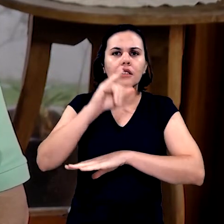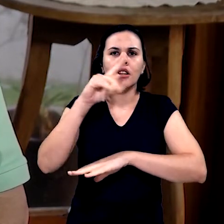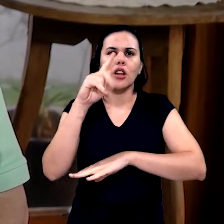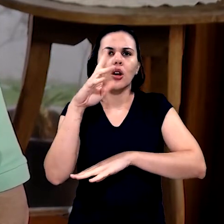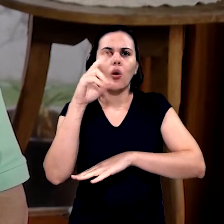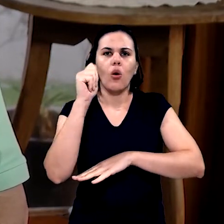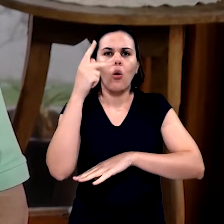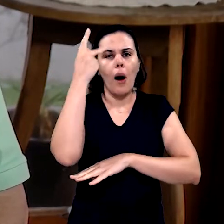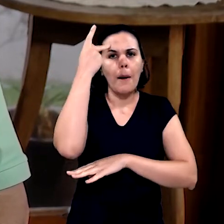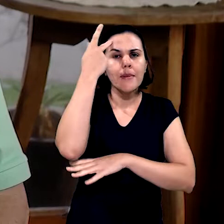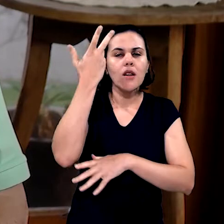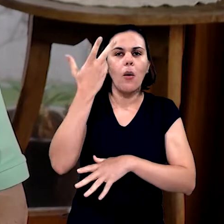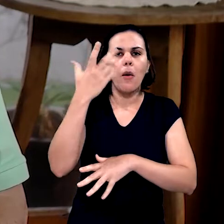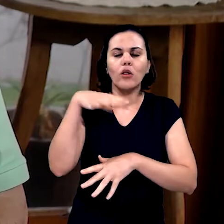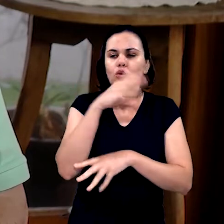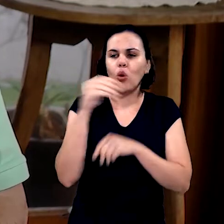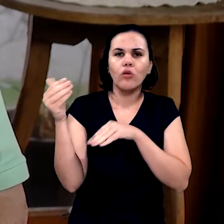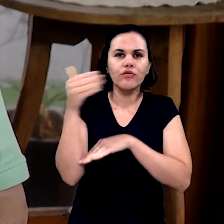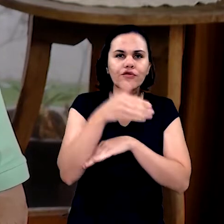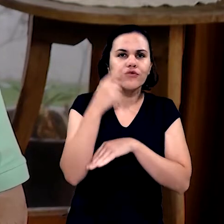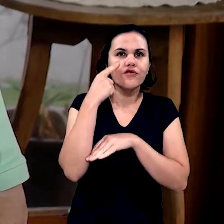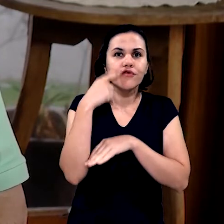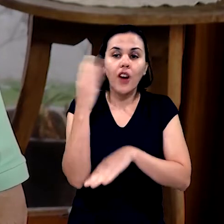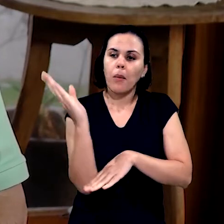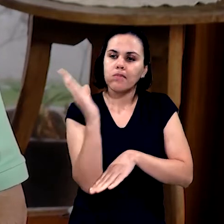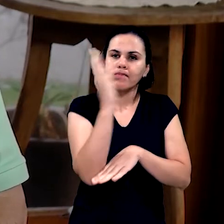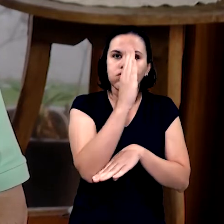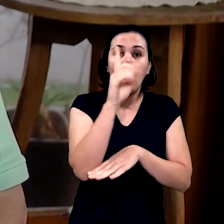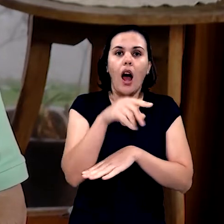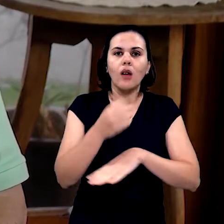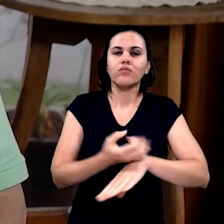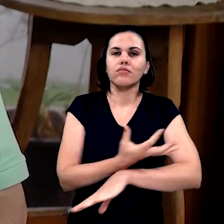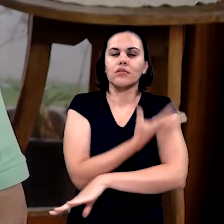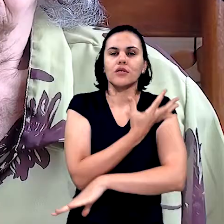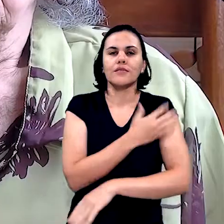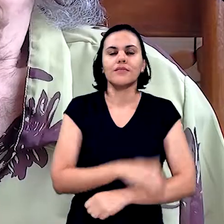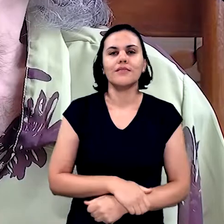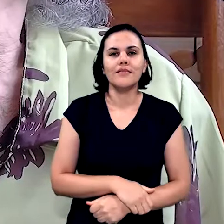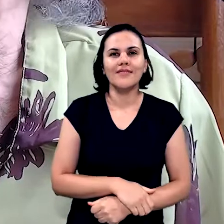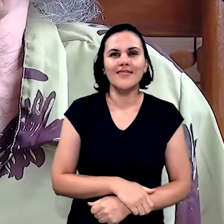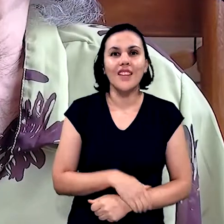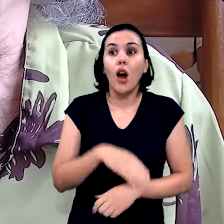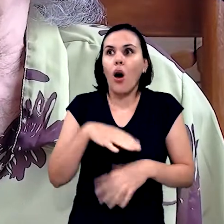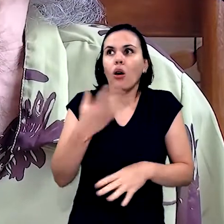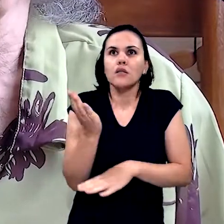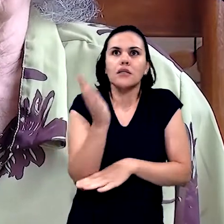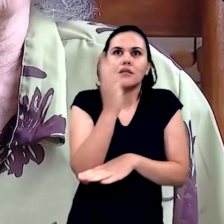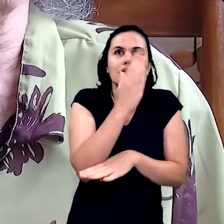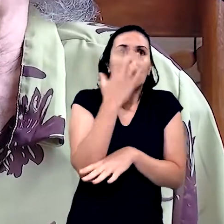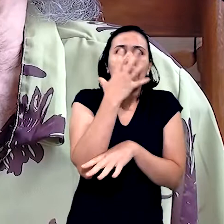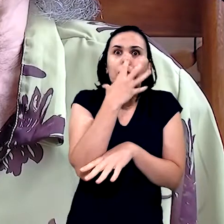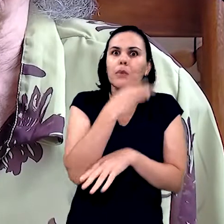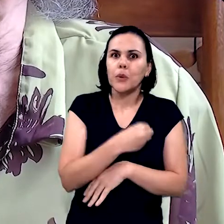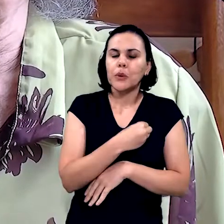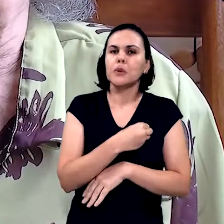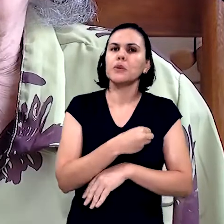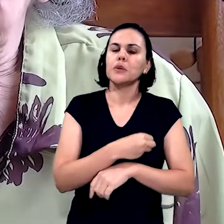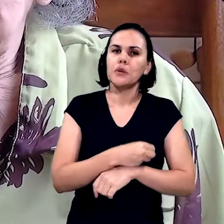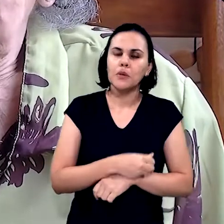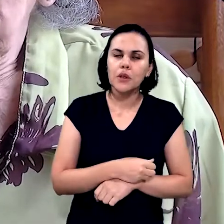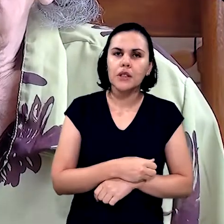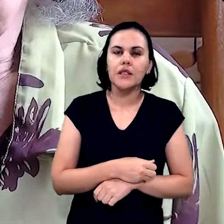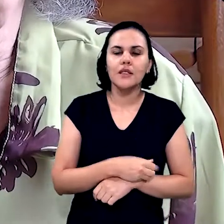Iguape, São Paulo, e se reúne para ver a erguida do mastro. É um momento de emoção. Quando ergue o mastro é a coisa mais